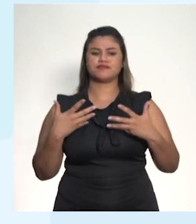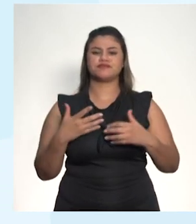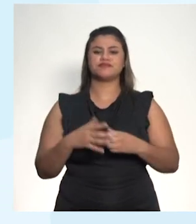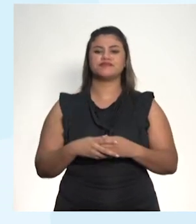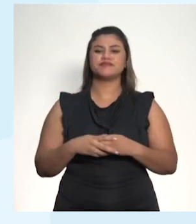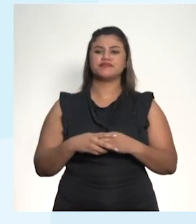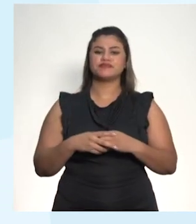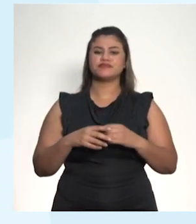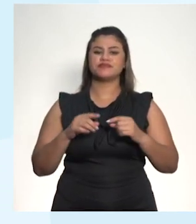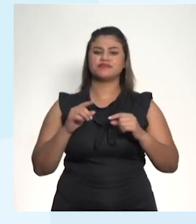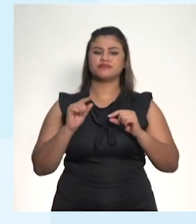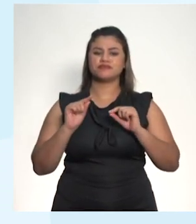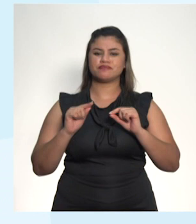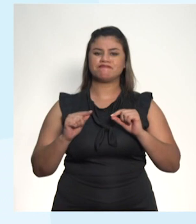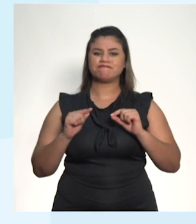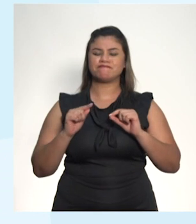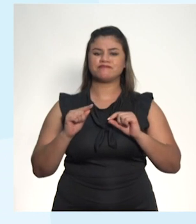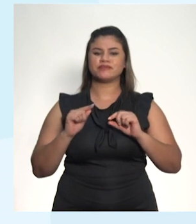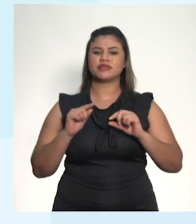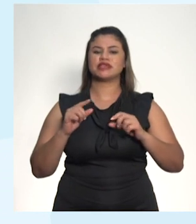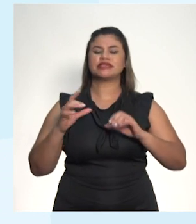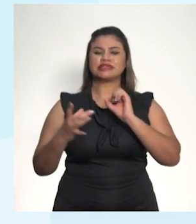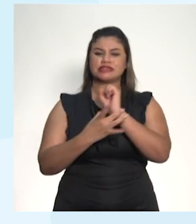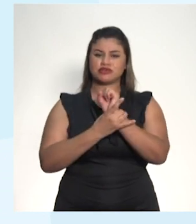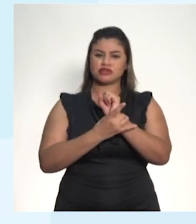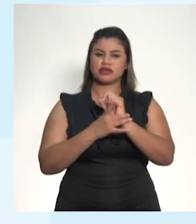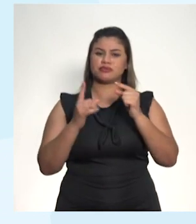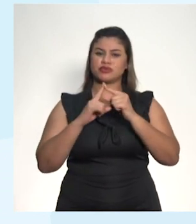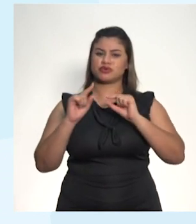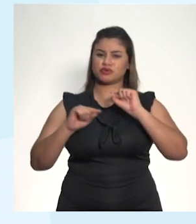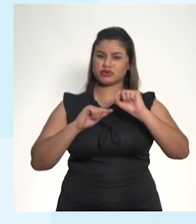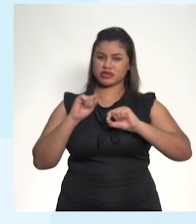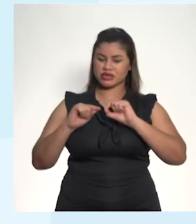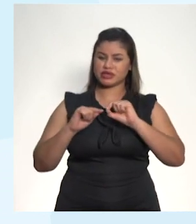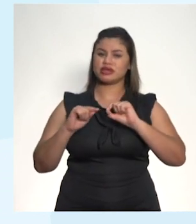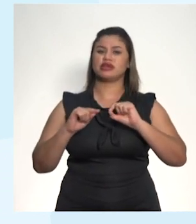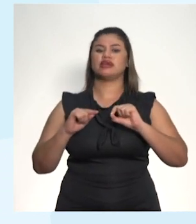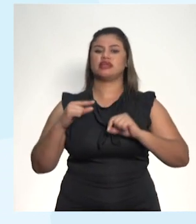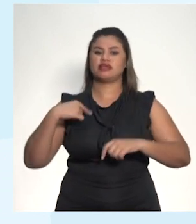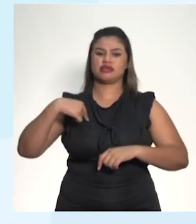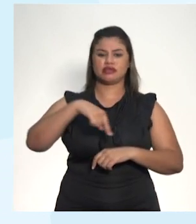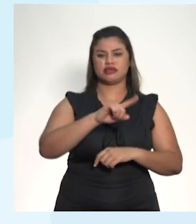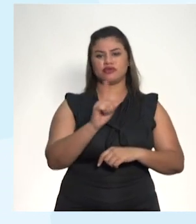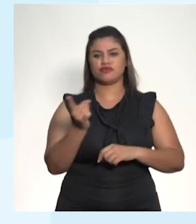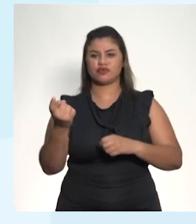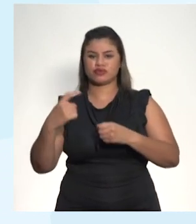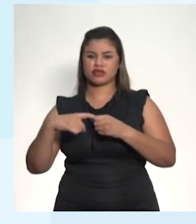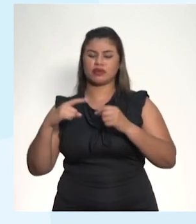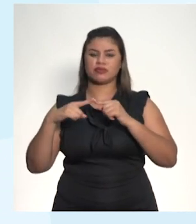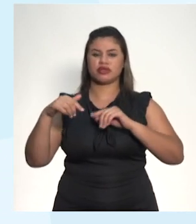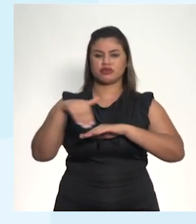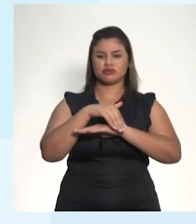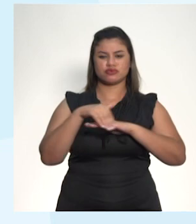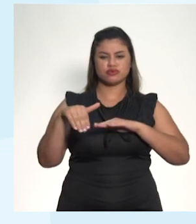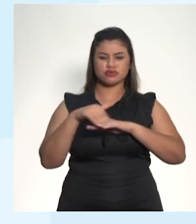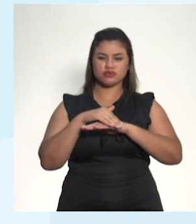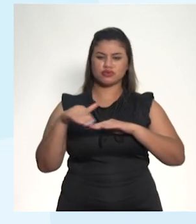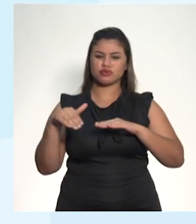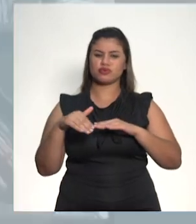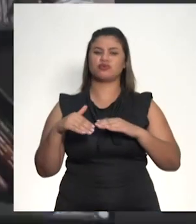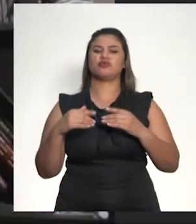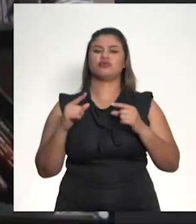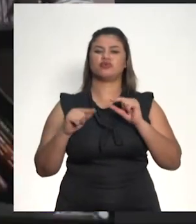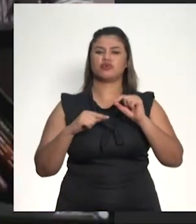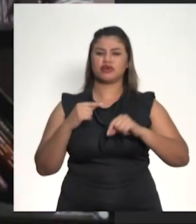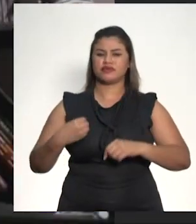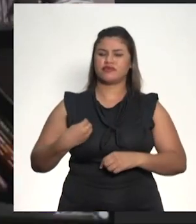por segurança, né? Porque também a gente tem que lembrar que o aspecto da nossa segurança, de ir e vir, de andar na rua, né, de viver